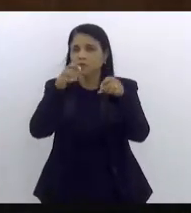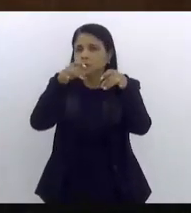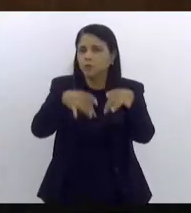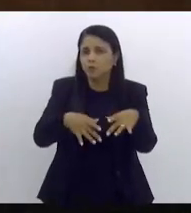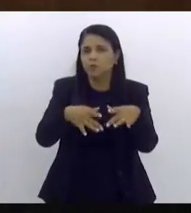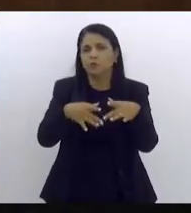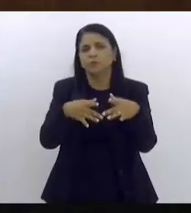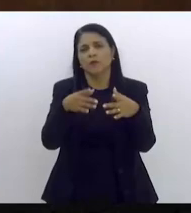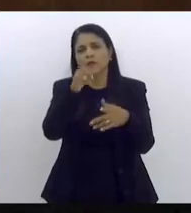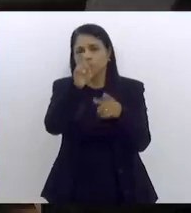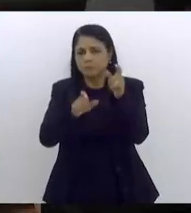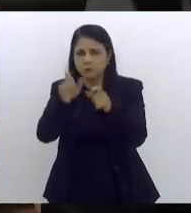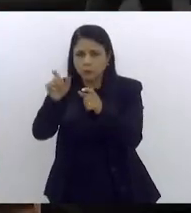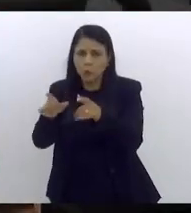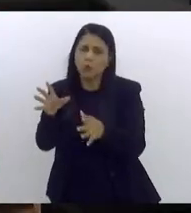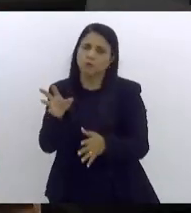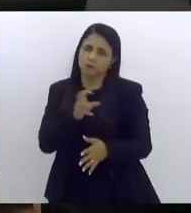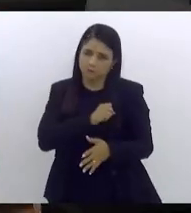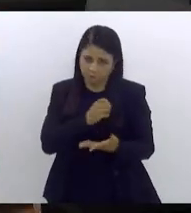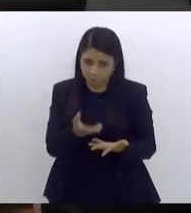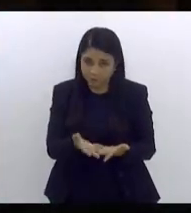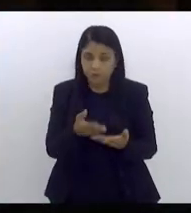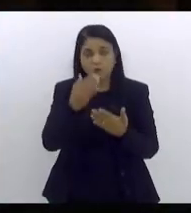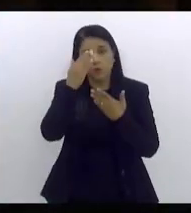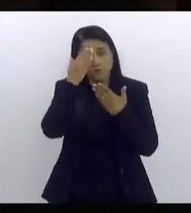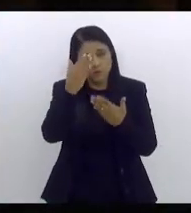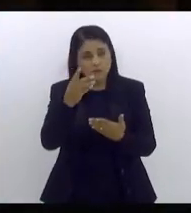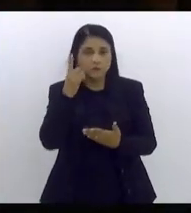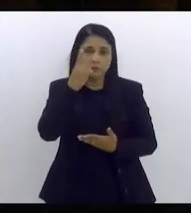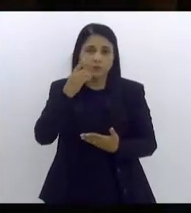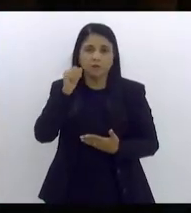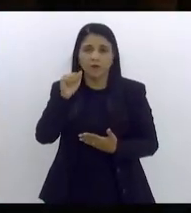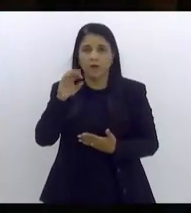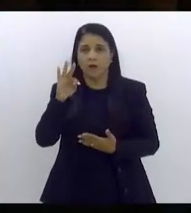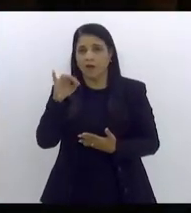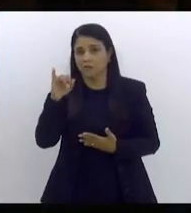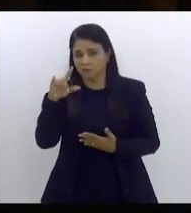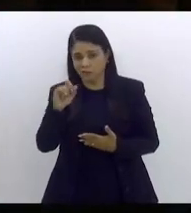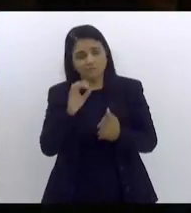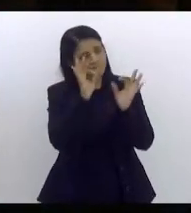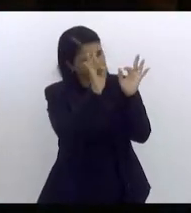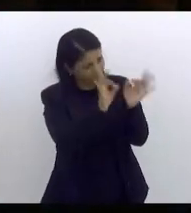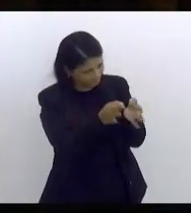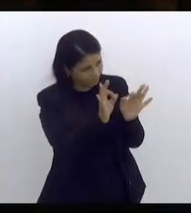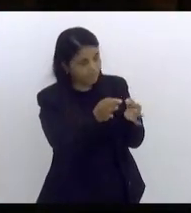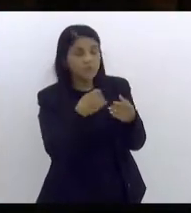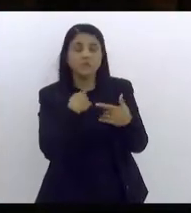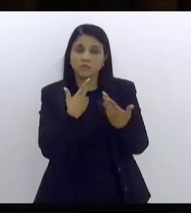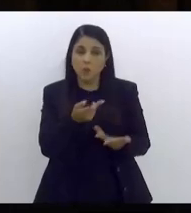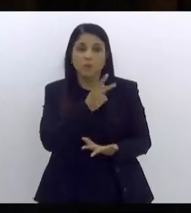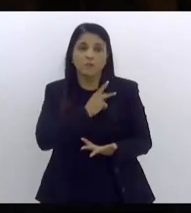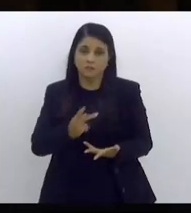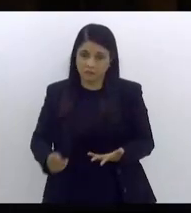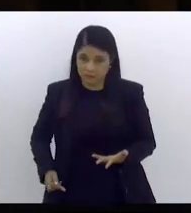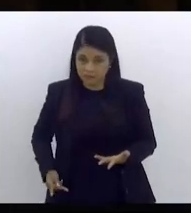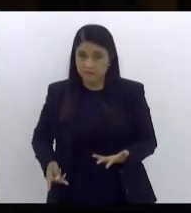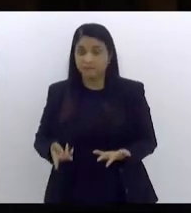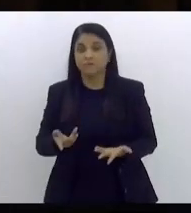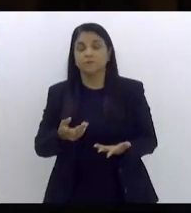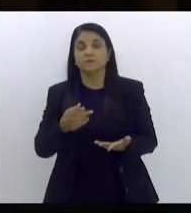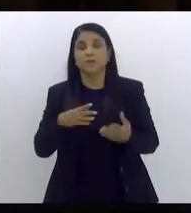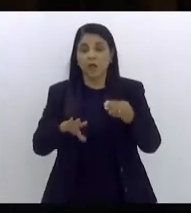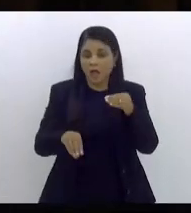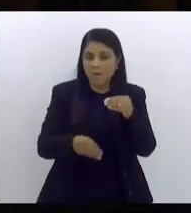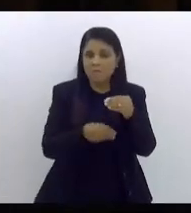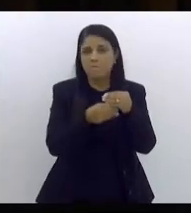queridos. Muito obrigada, deputada Atila Nunes. É exatamente isso. Inclusive, senhora presidenta, uma das emendas que